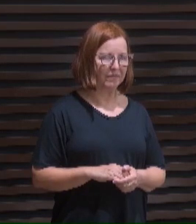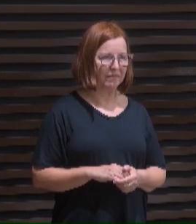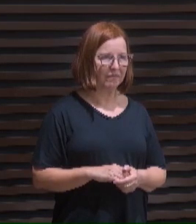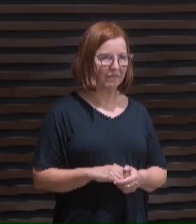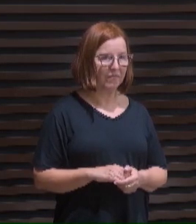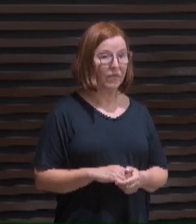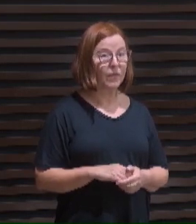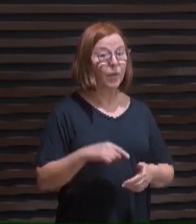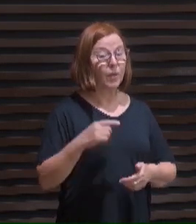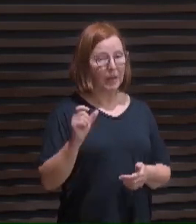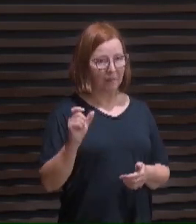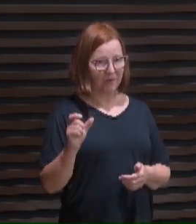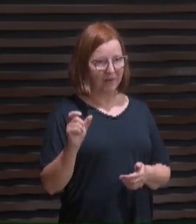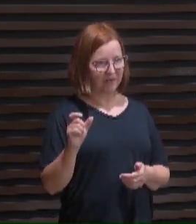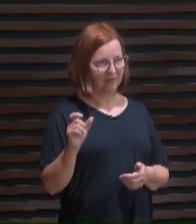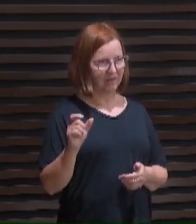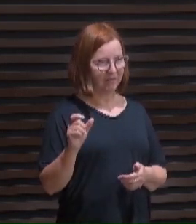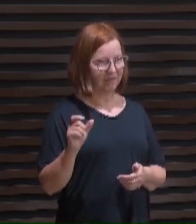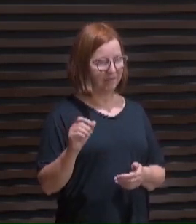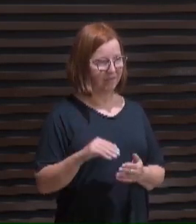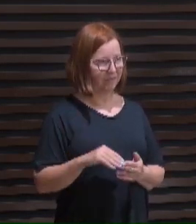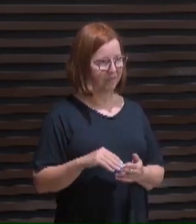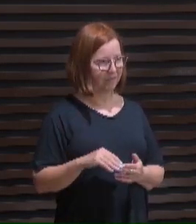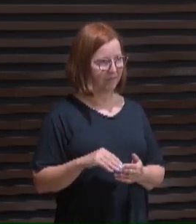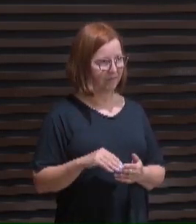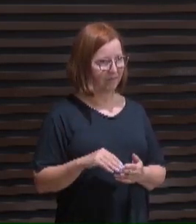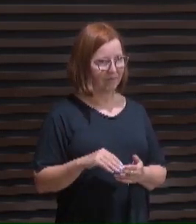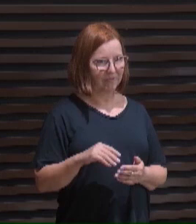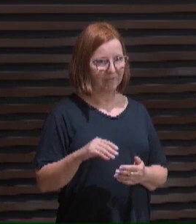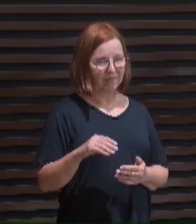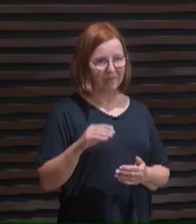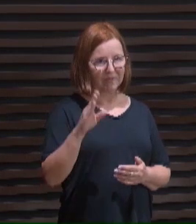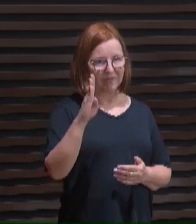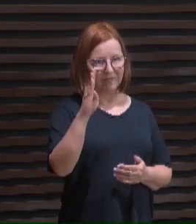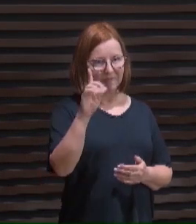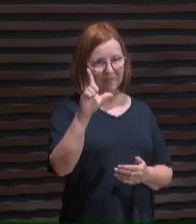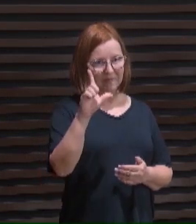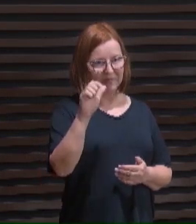Outra palavra, pelo menos vamos andar um pouquinho mais, é blasfemadores.